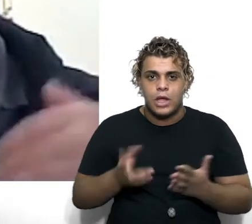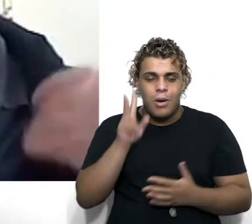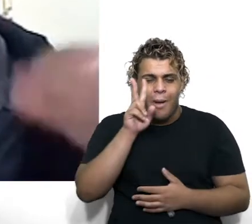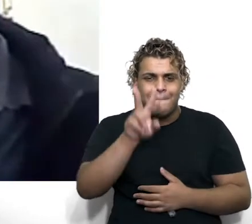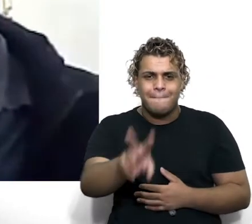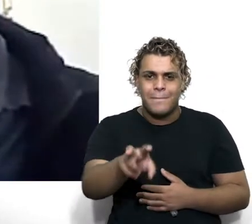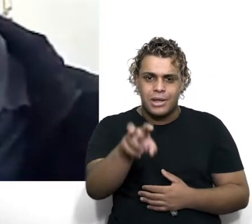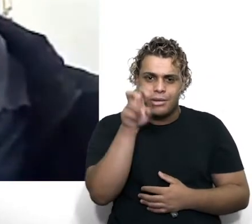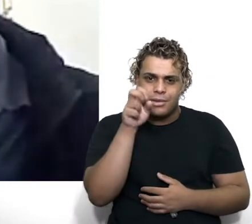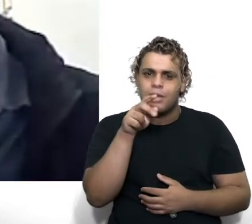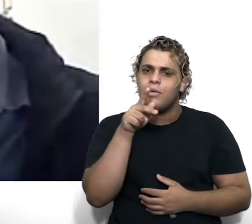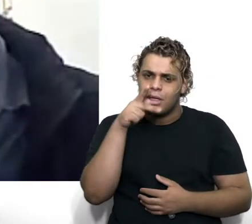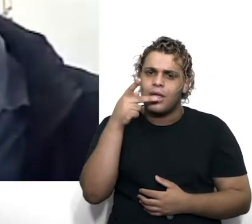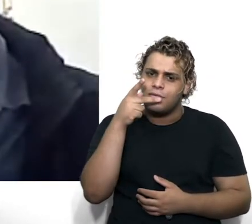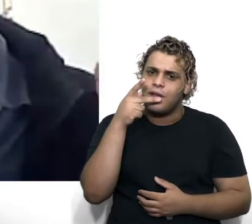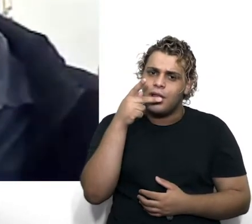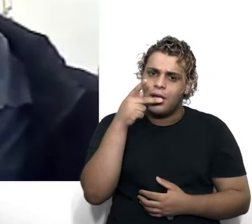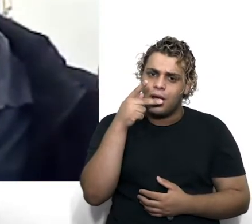de eu quero dizer isto.